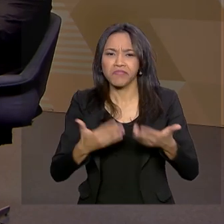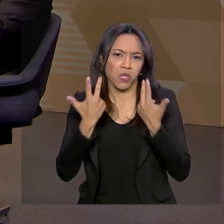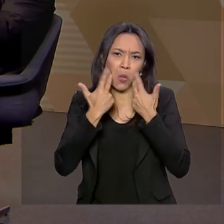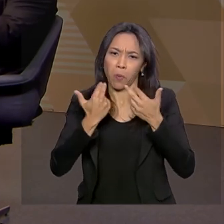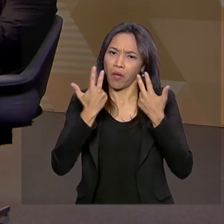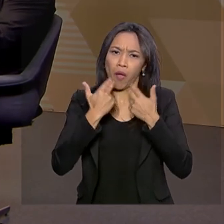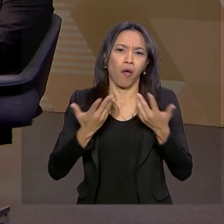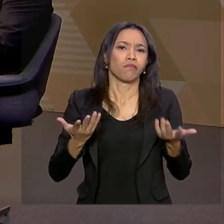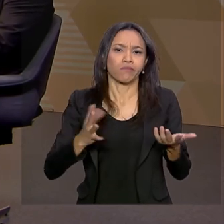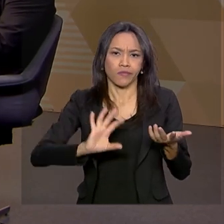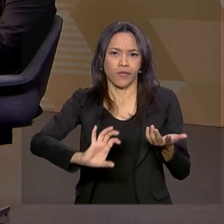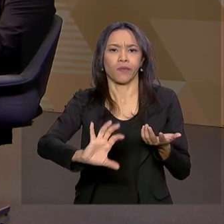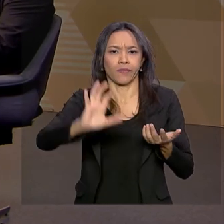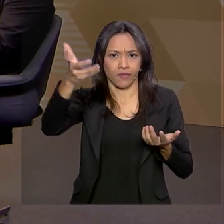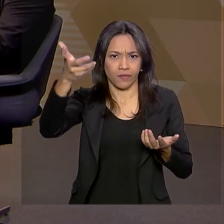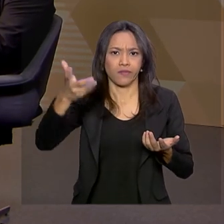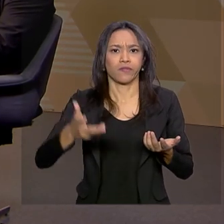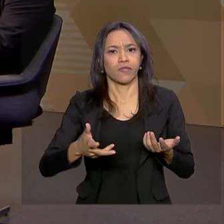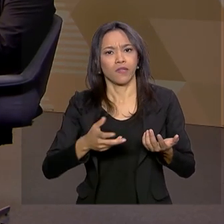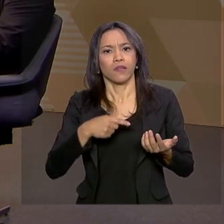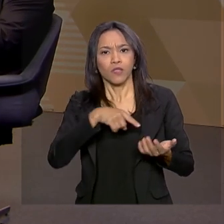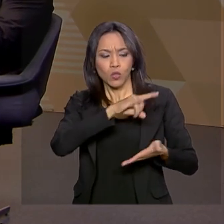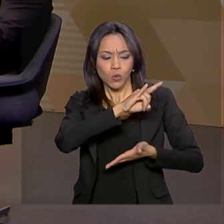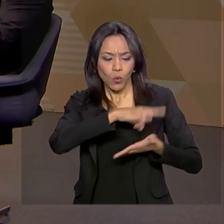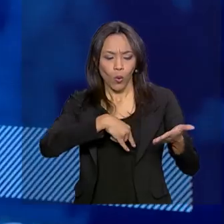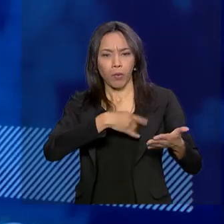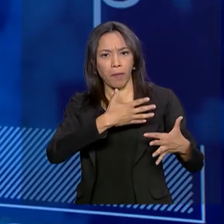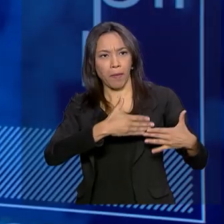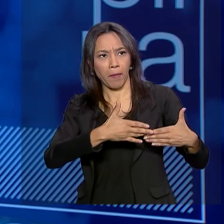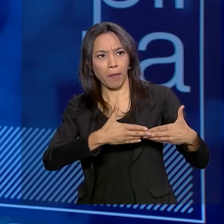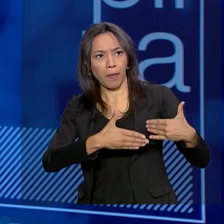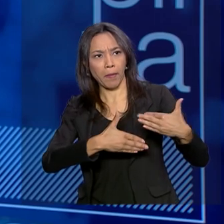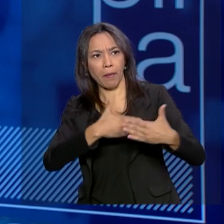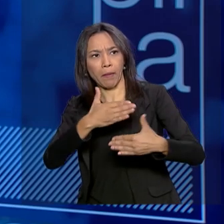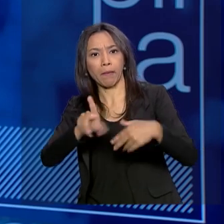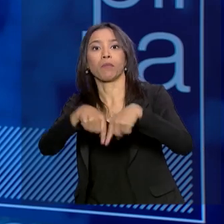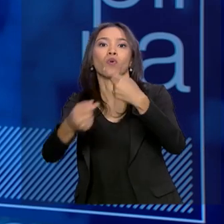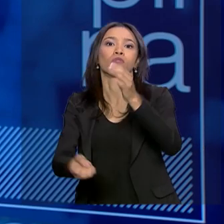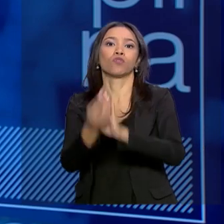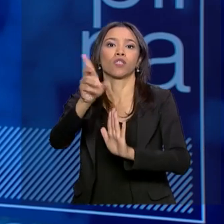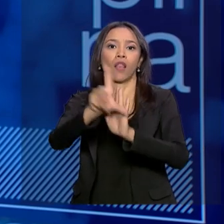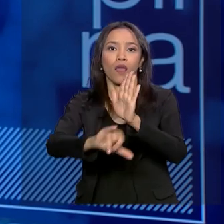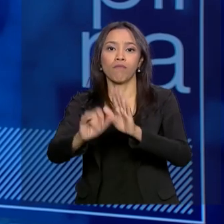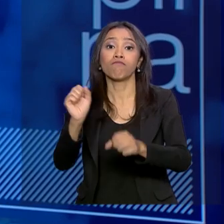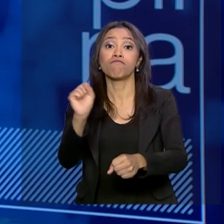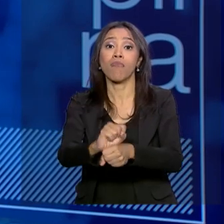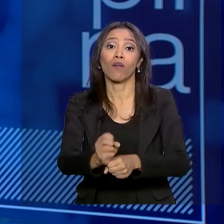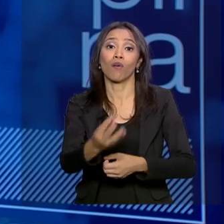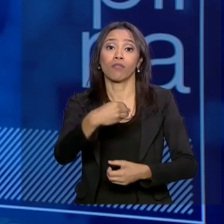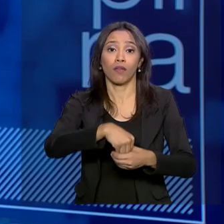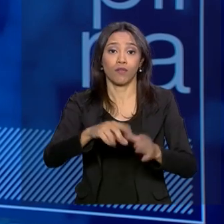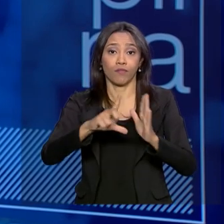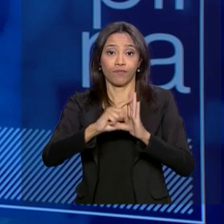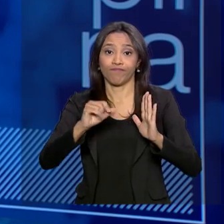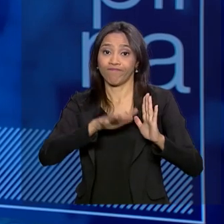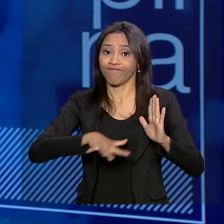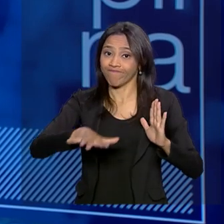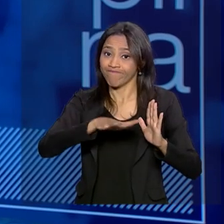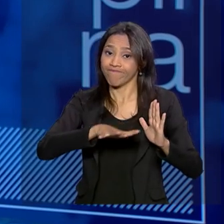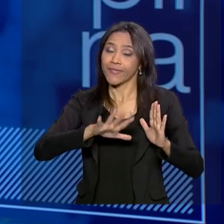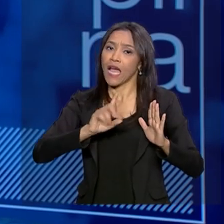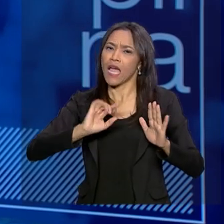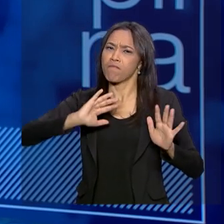por onde corre o documento para virar lei, né? Ele parou na Casa Civil e, nessa ocasião, houve a